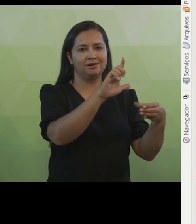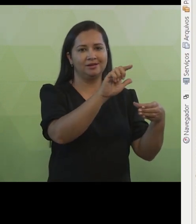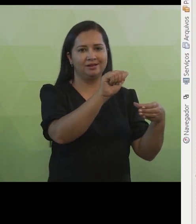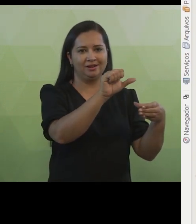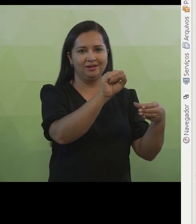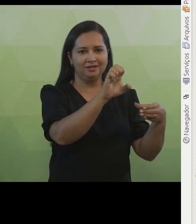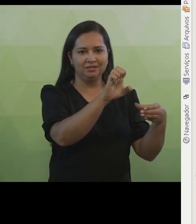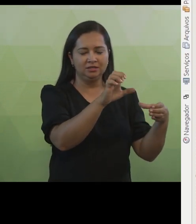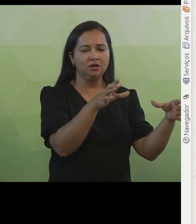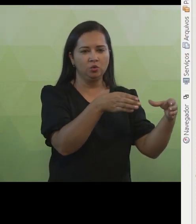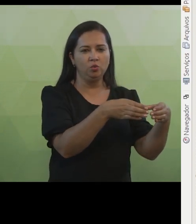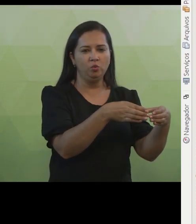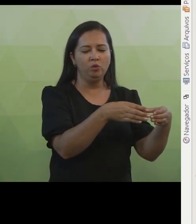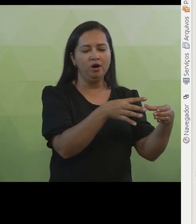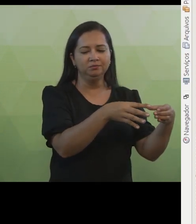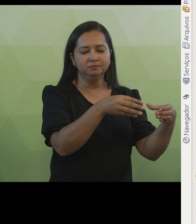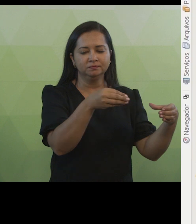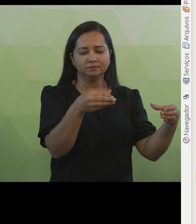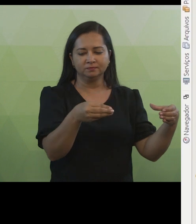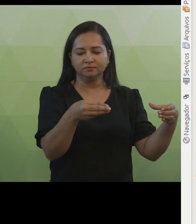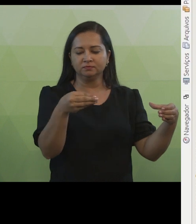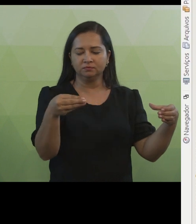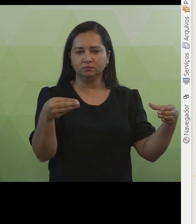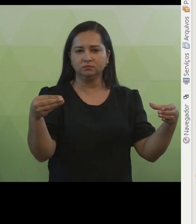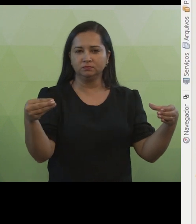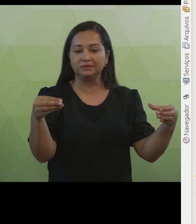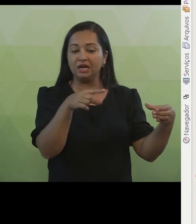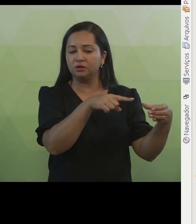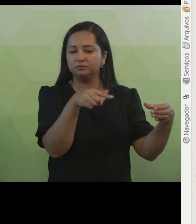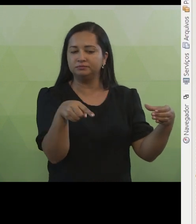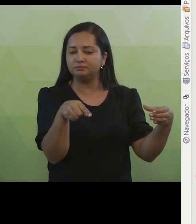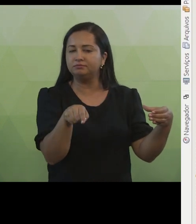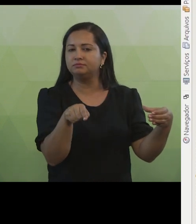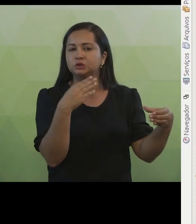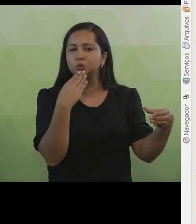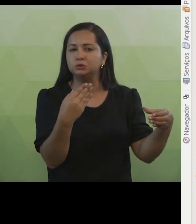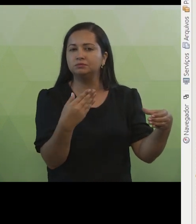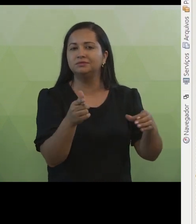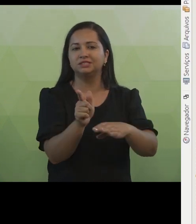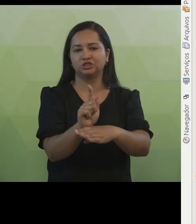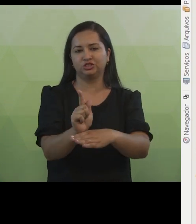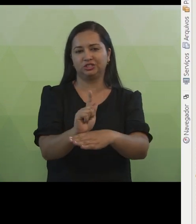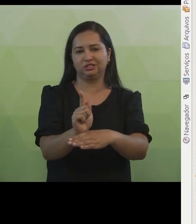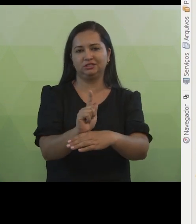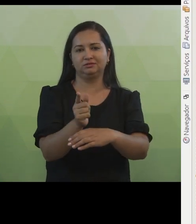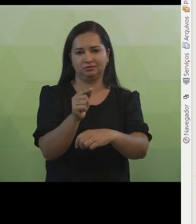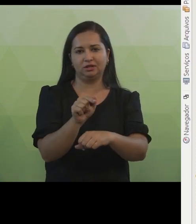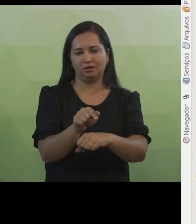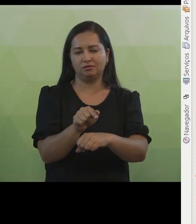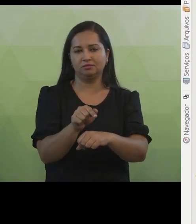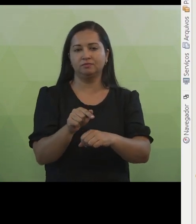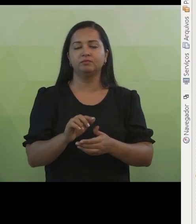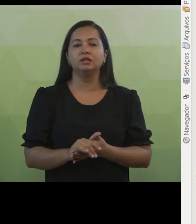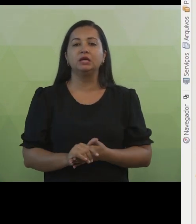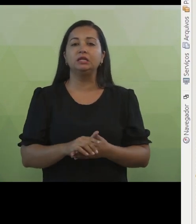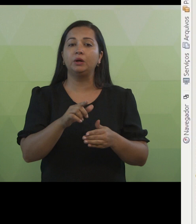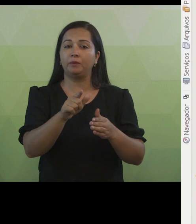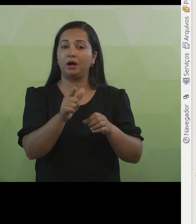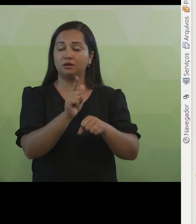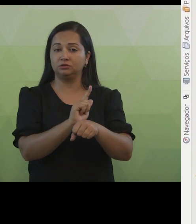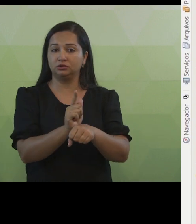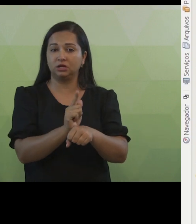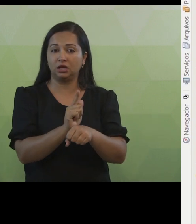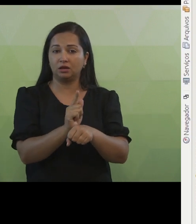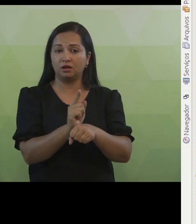subclasse dessa classe funcionário, no caso o gerente, ele não mais consegue fazer o acesso direto